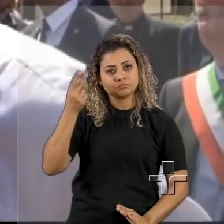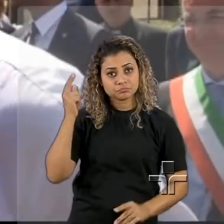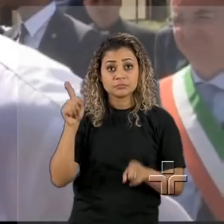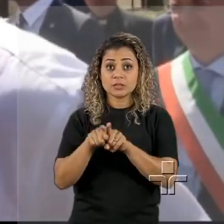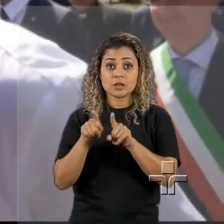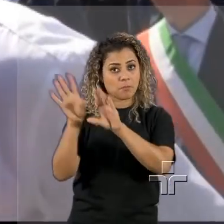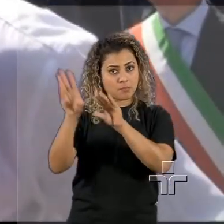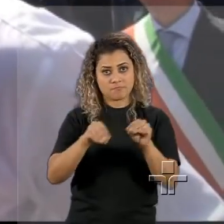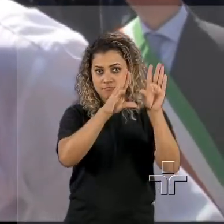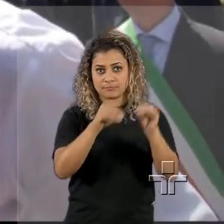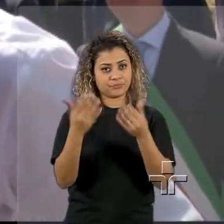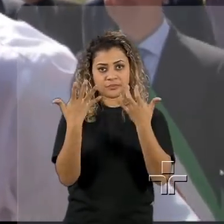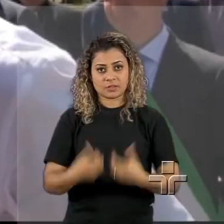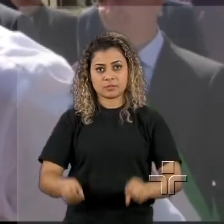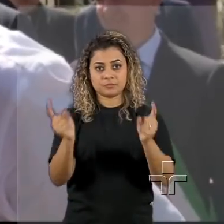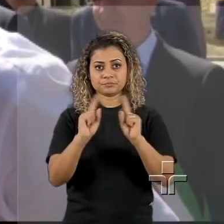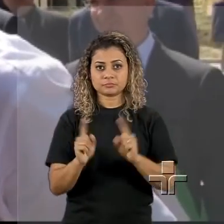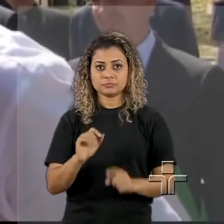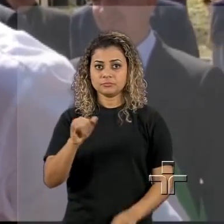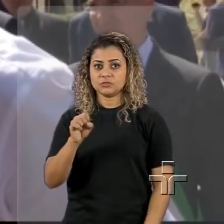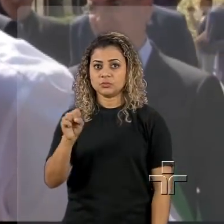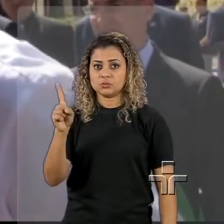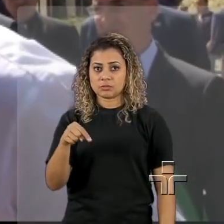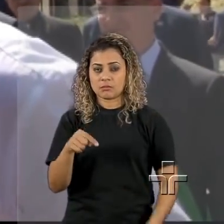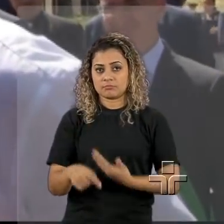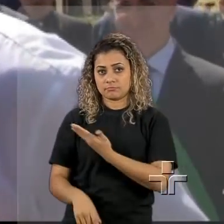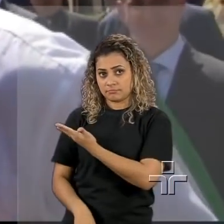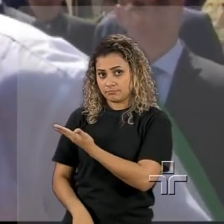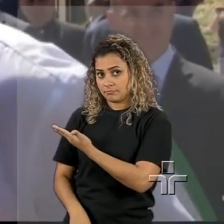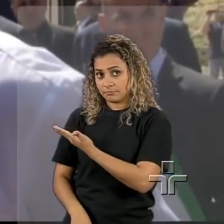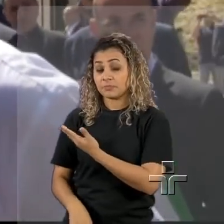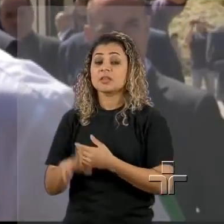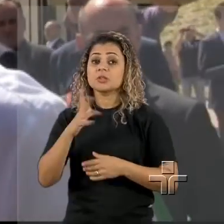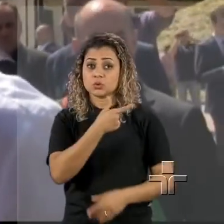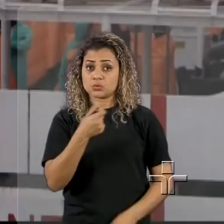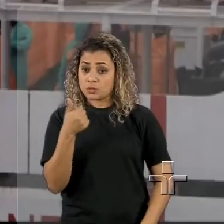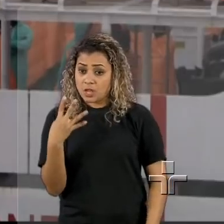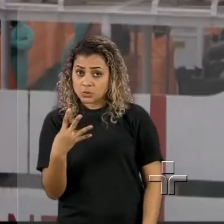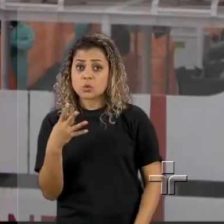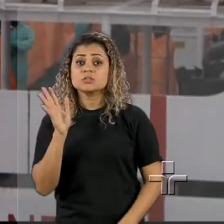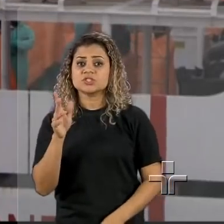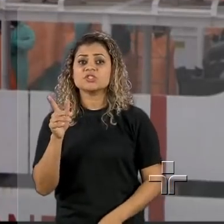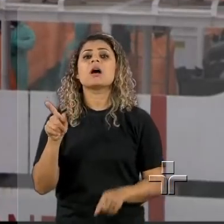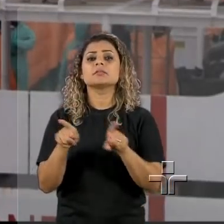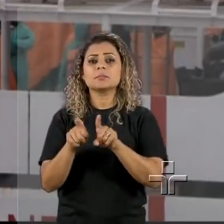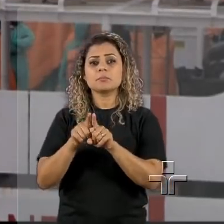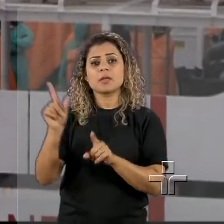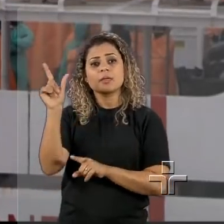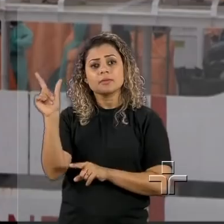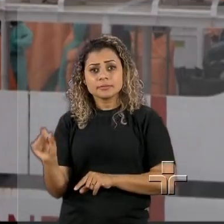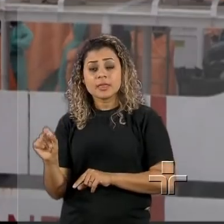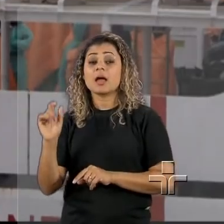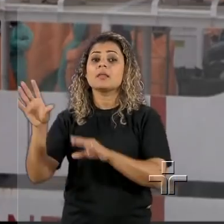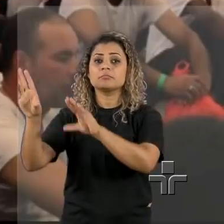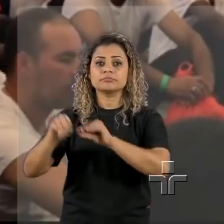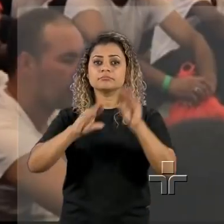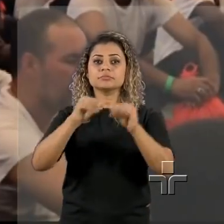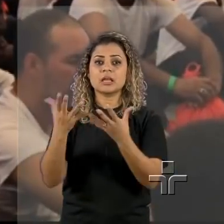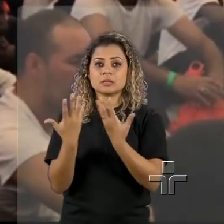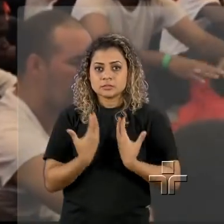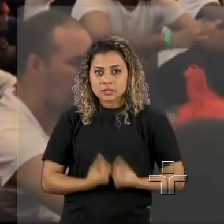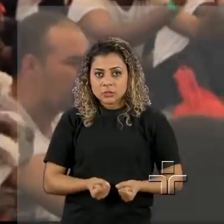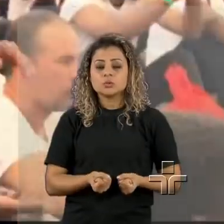Mário Vargas Llosa, de 82 anos, foi internado com um leve traumatismo craniano em Madrid. Ele escorregou no quintal de sua